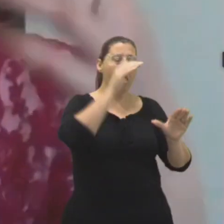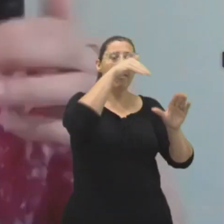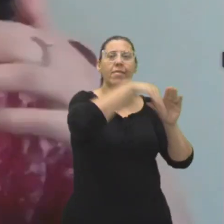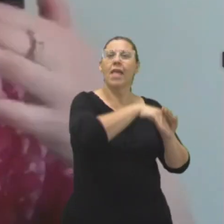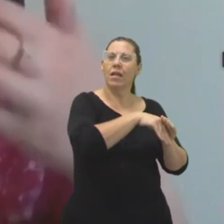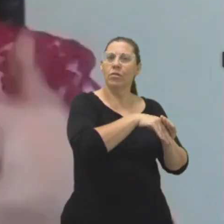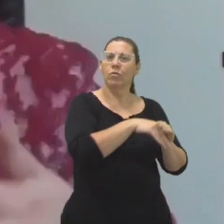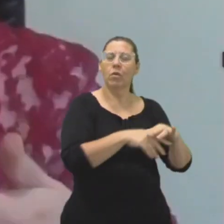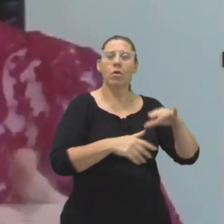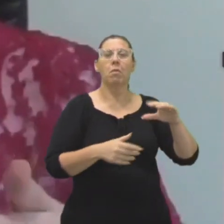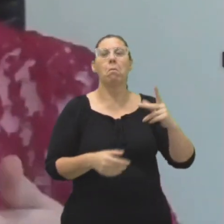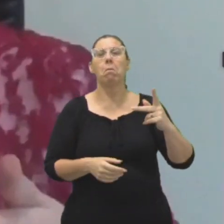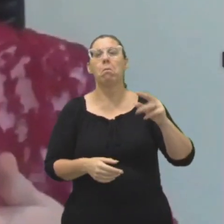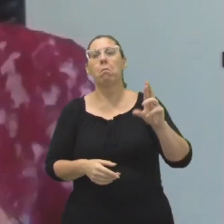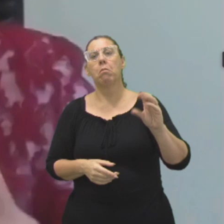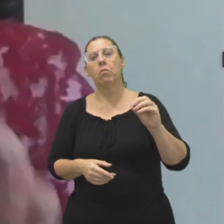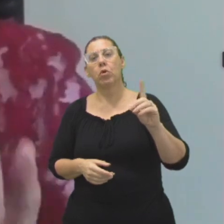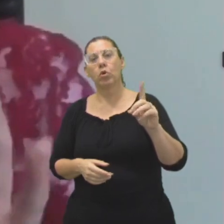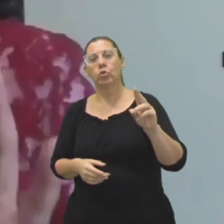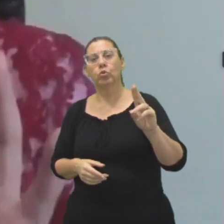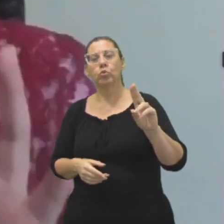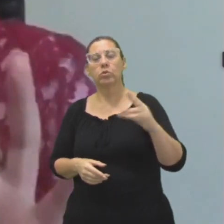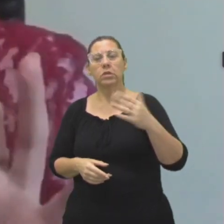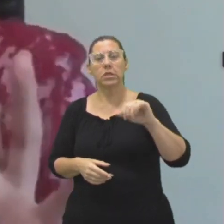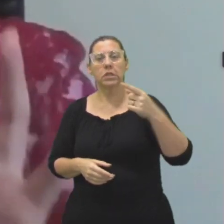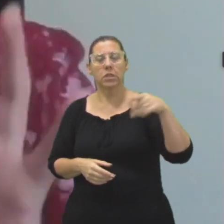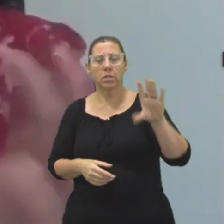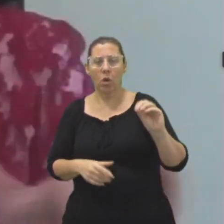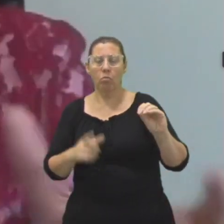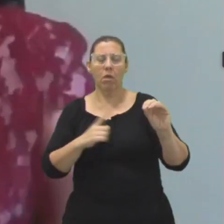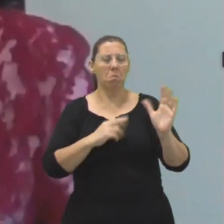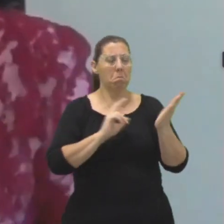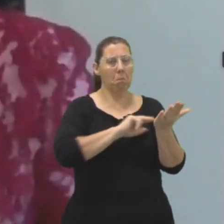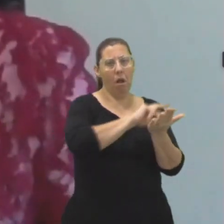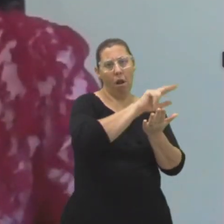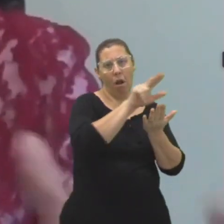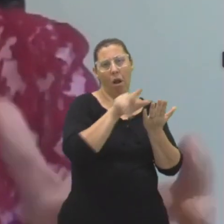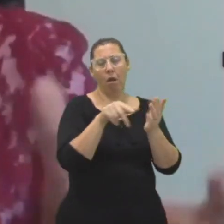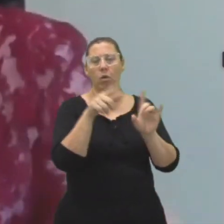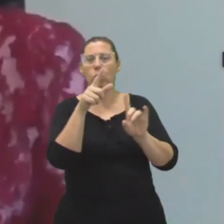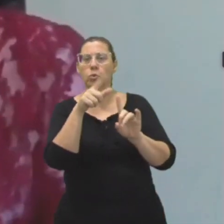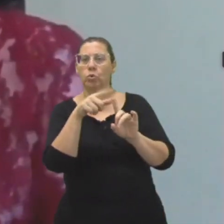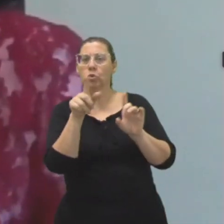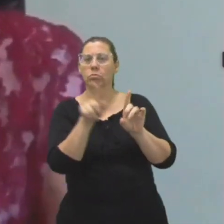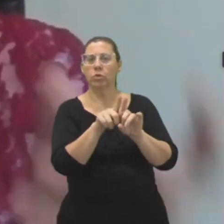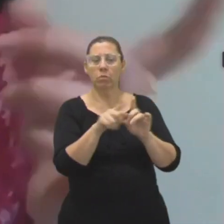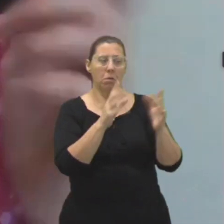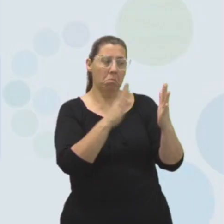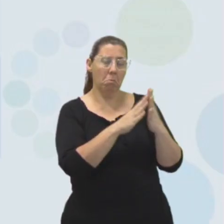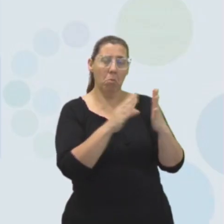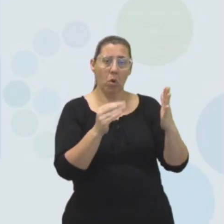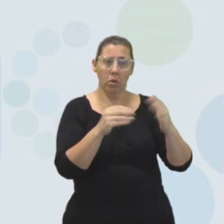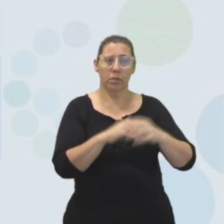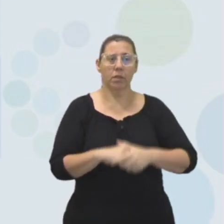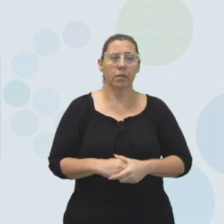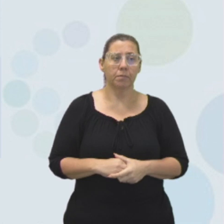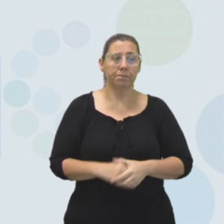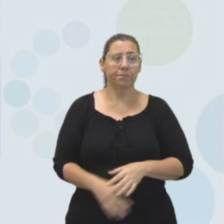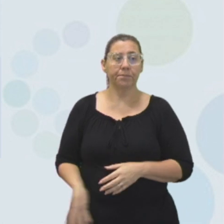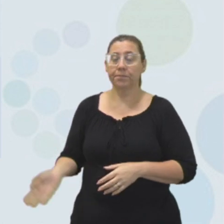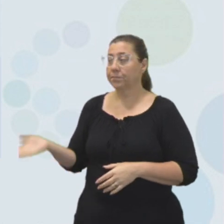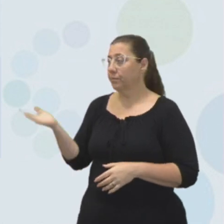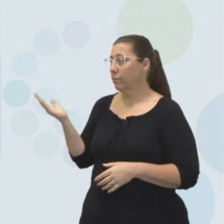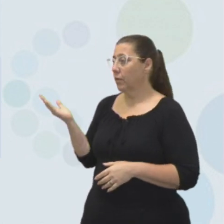item também proposto pelo Moran, a gente tem vários tipos também, vários exemplos. Produção, na tela, por